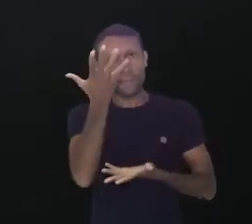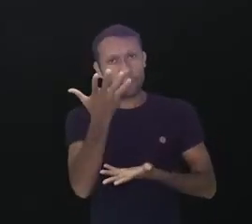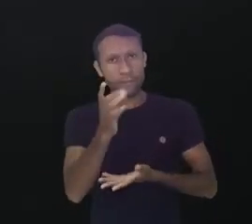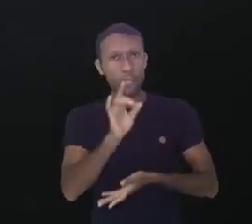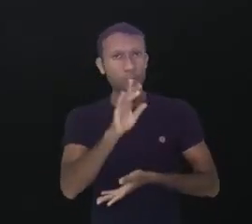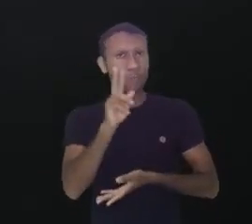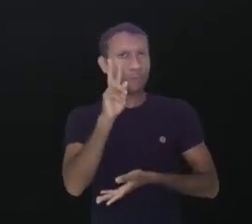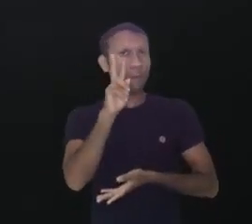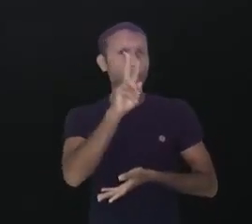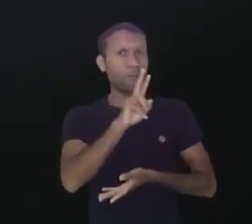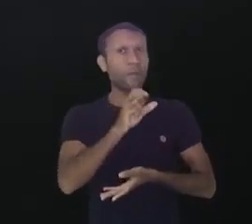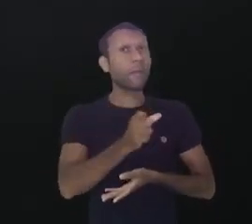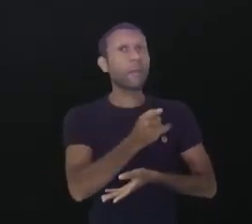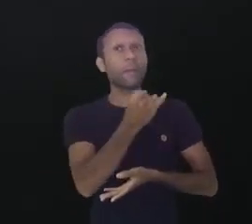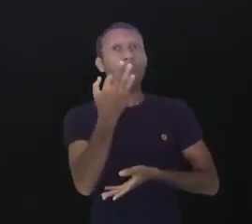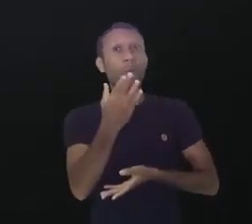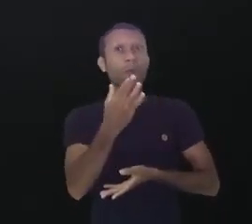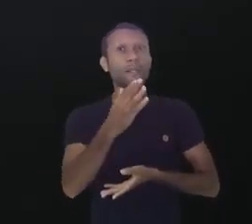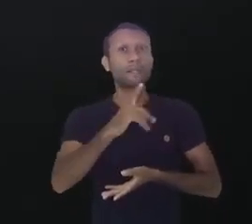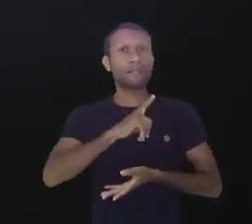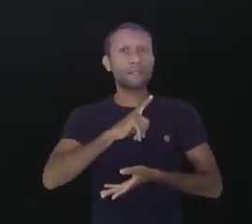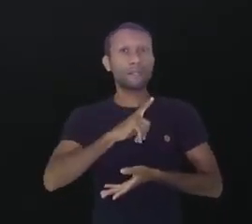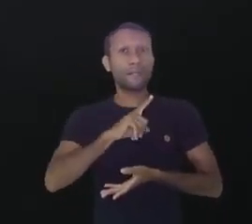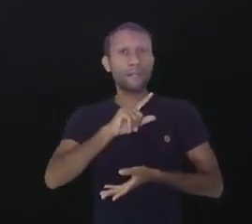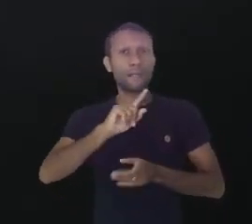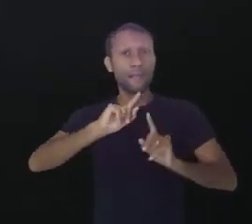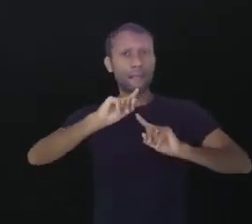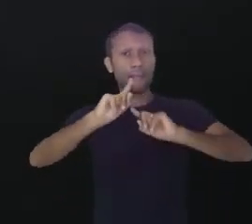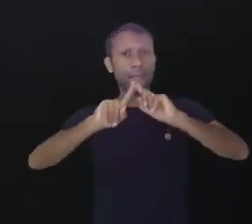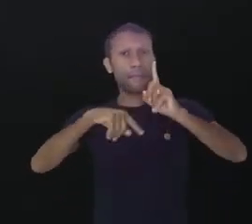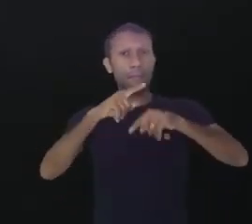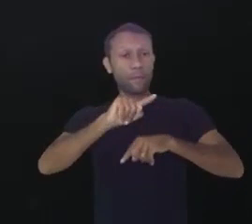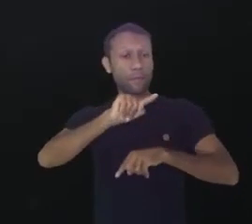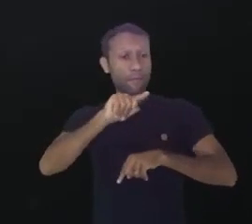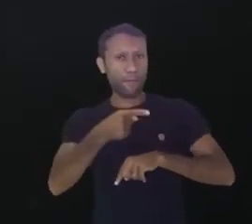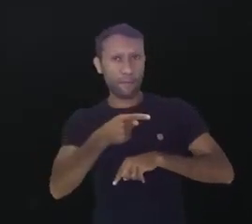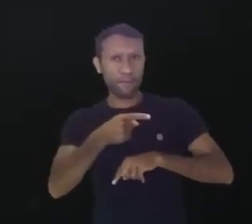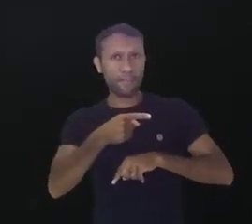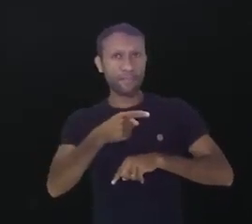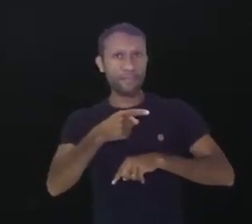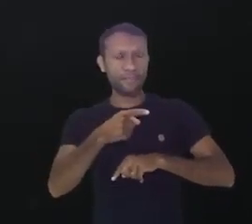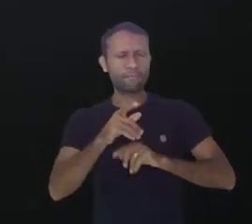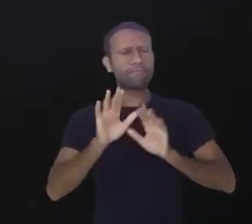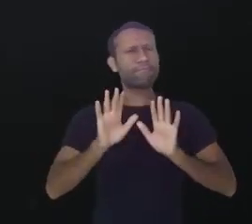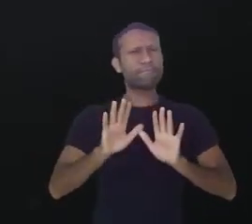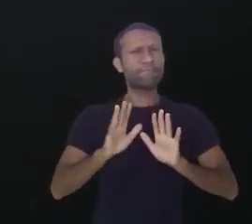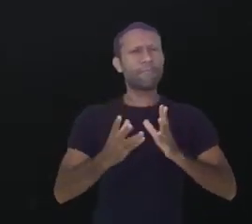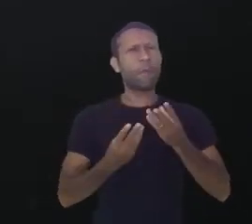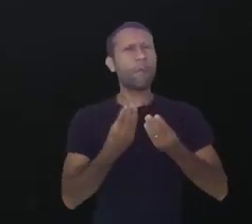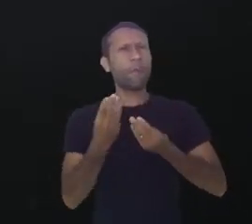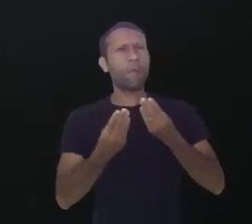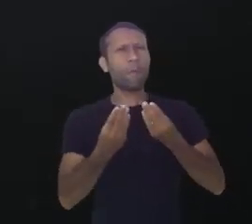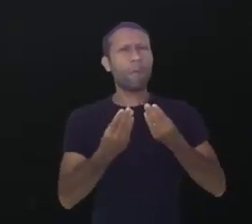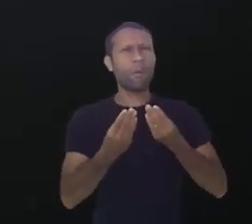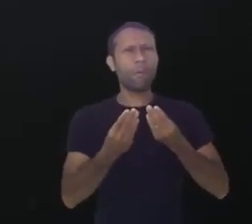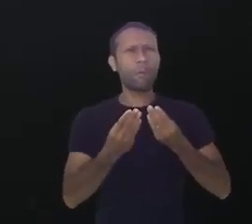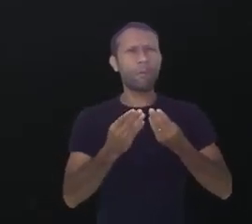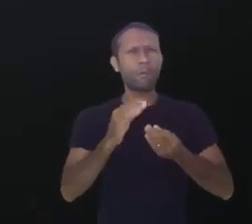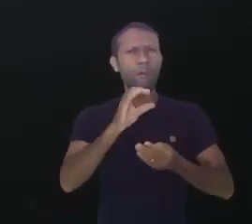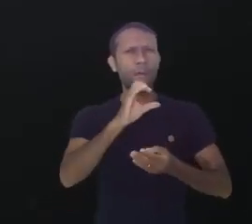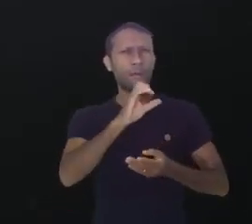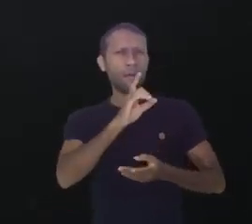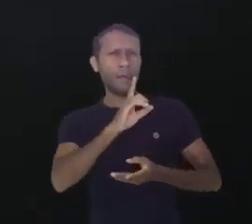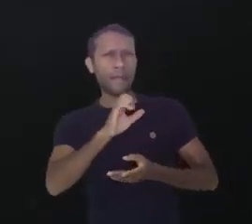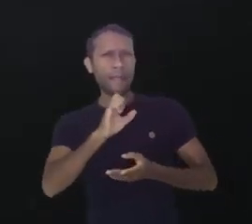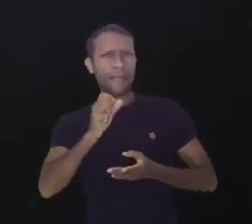só você verificar quantas casas decimais existem após a vírgula. Espera aí, o que é casa